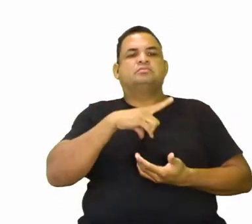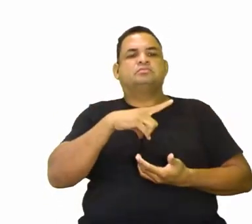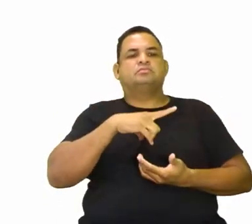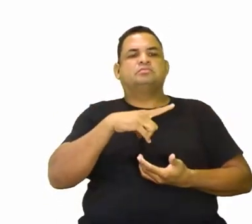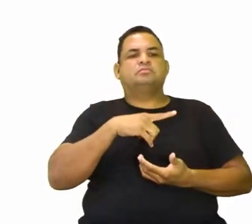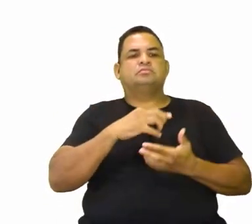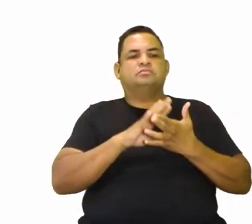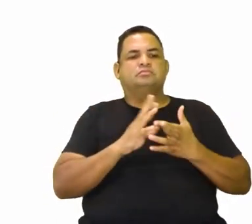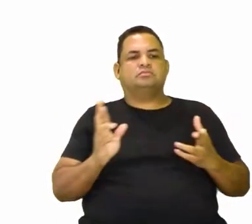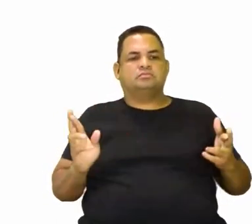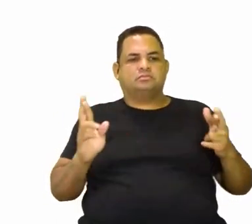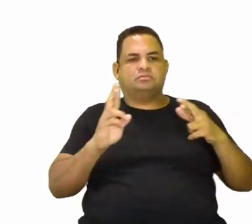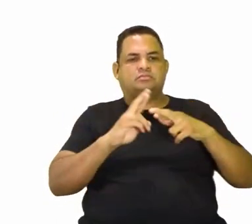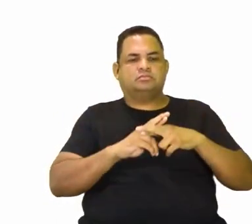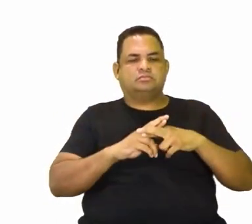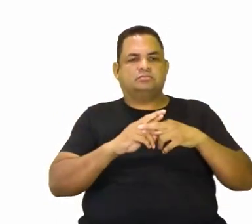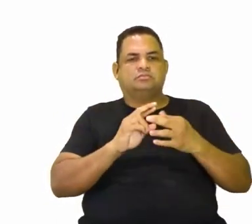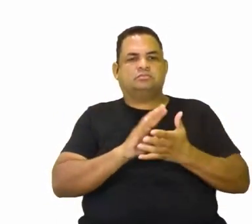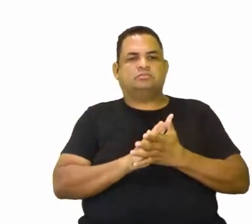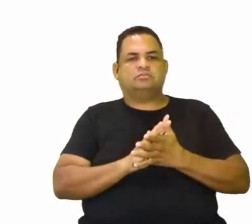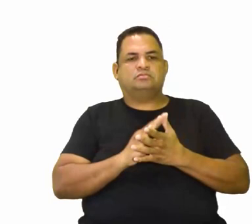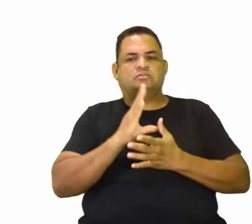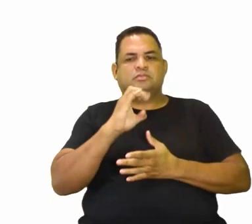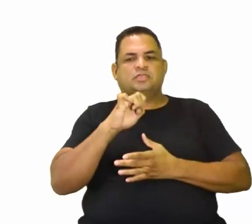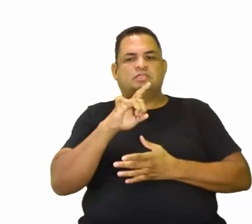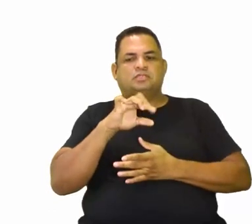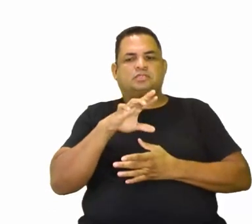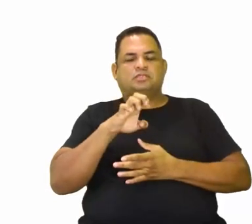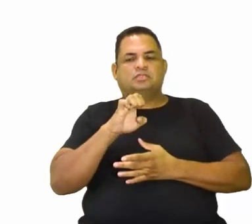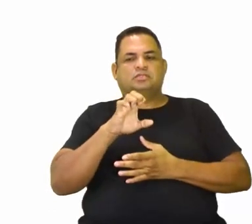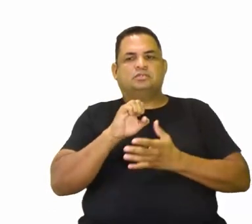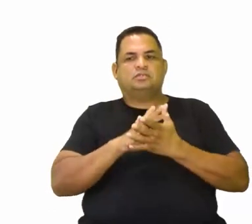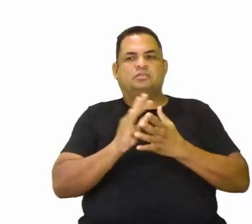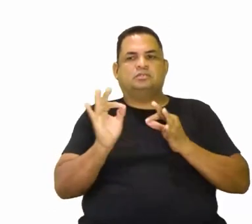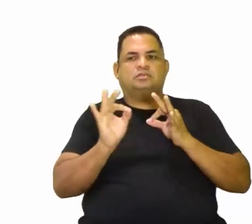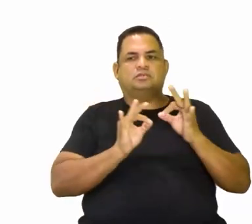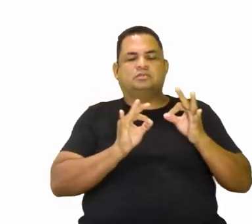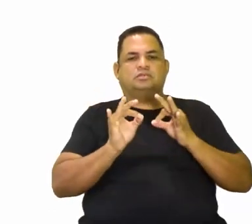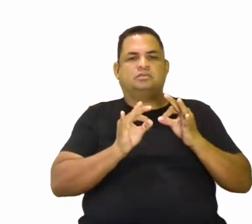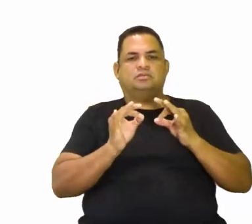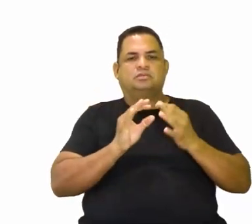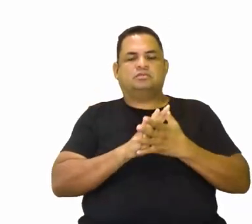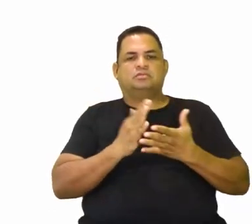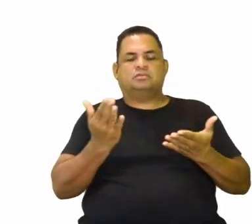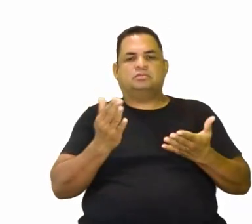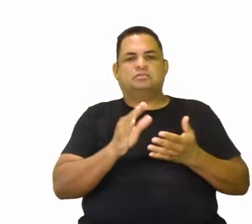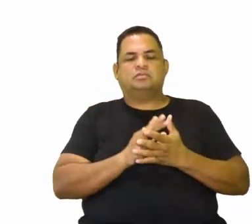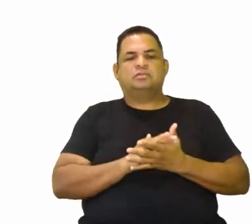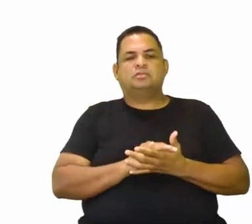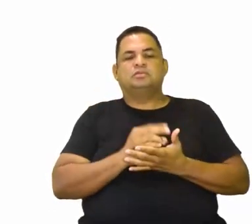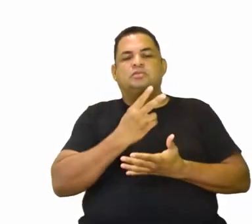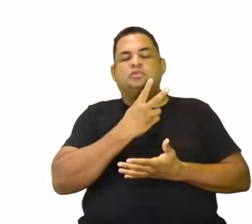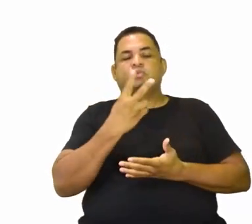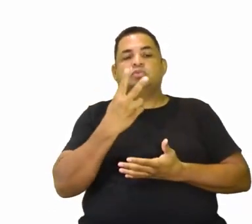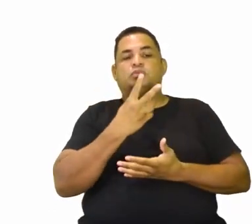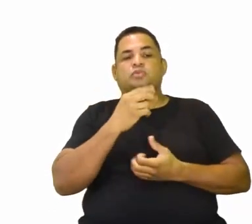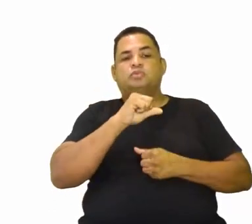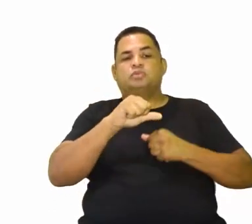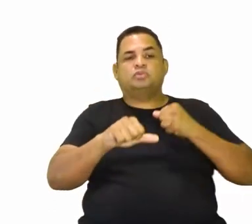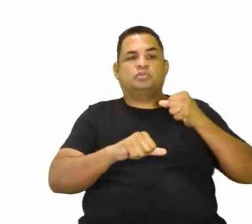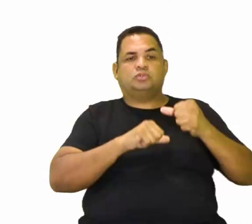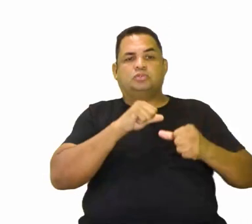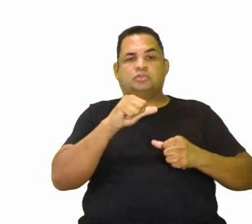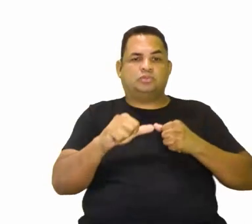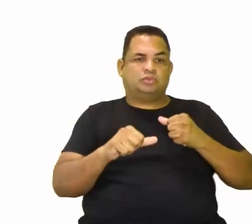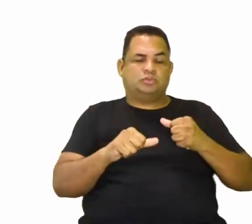uma reação de síntese ou formação ou composição, né? Duas substâncias